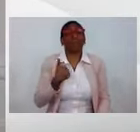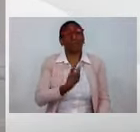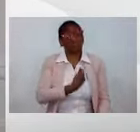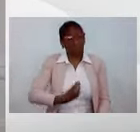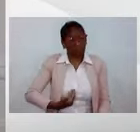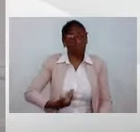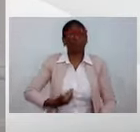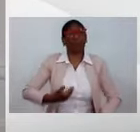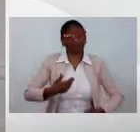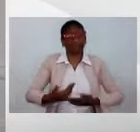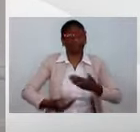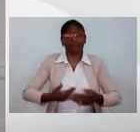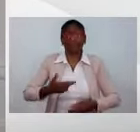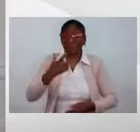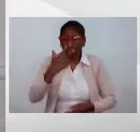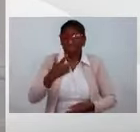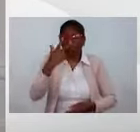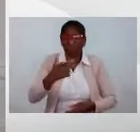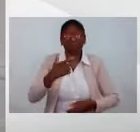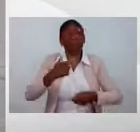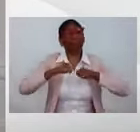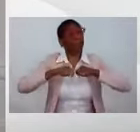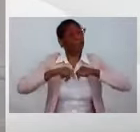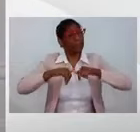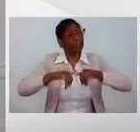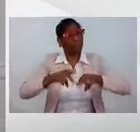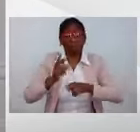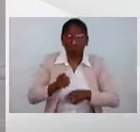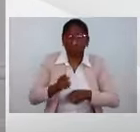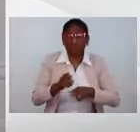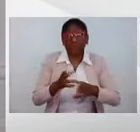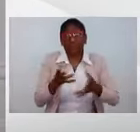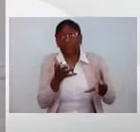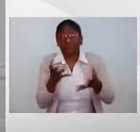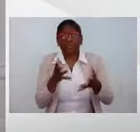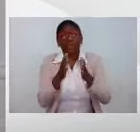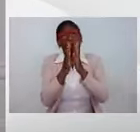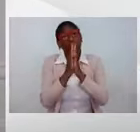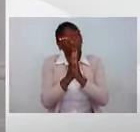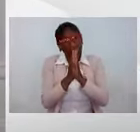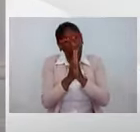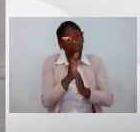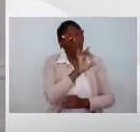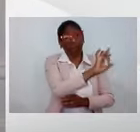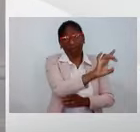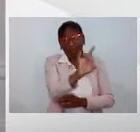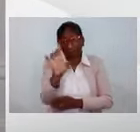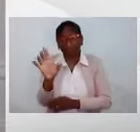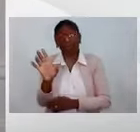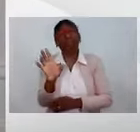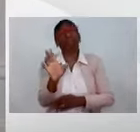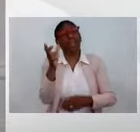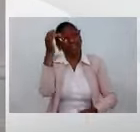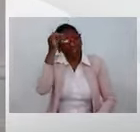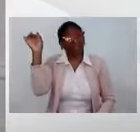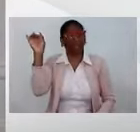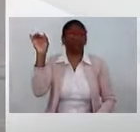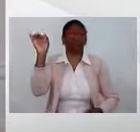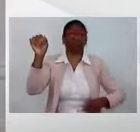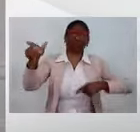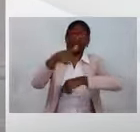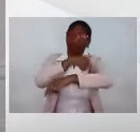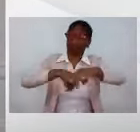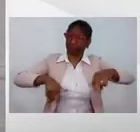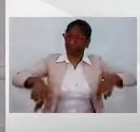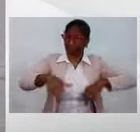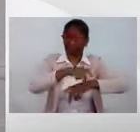governo com uma situação dura como essa, mas o que a gente pede é a sensibilidade de todos para evitar a exposição das